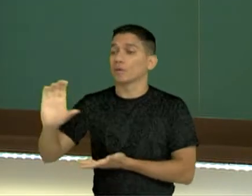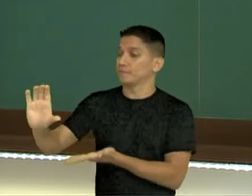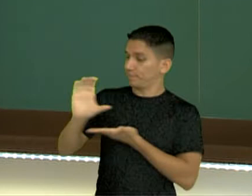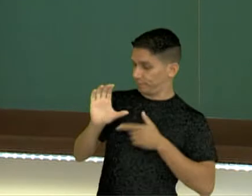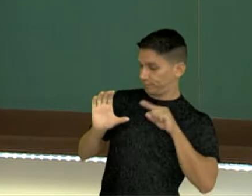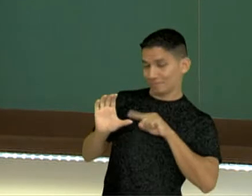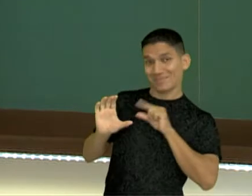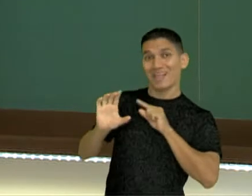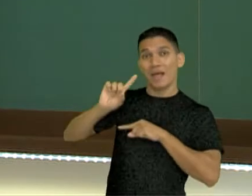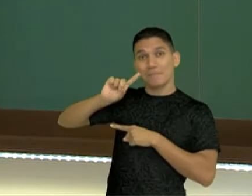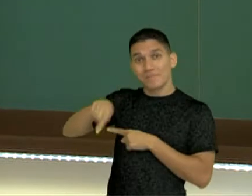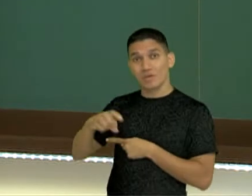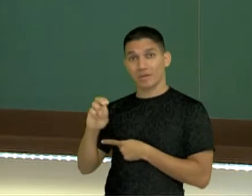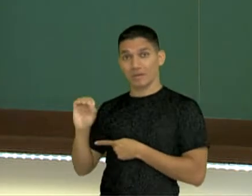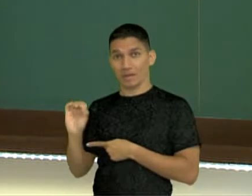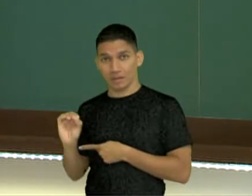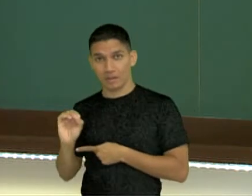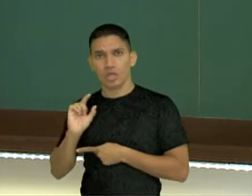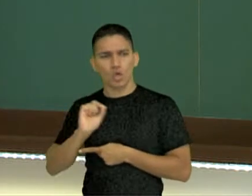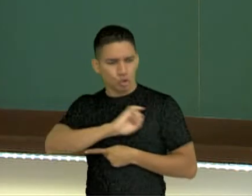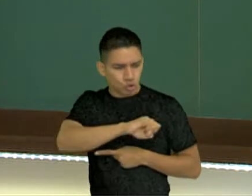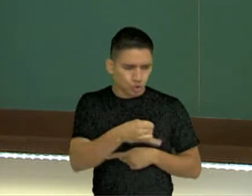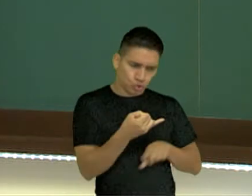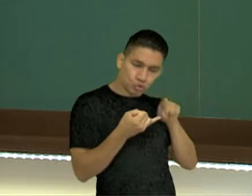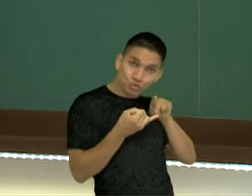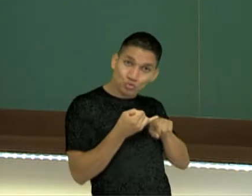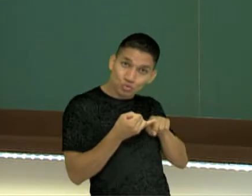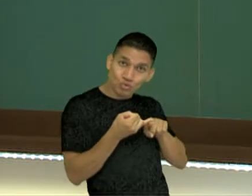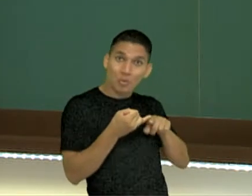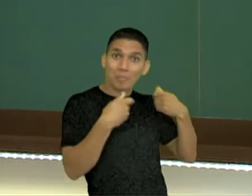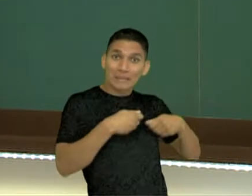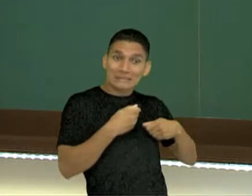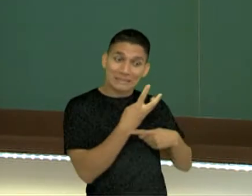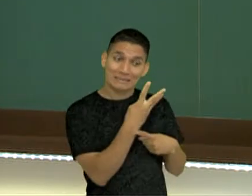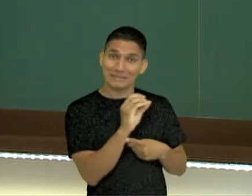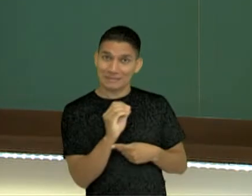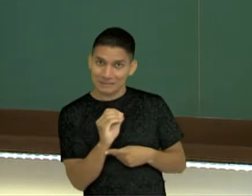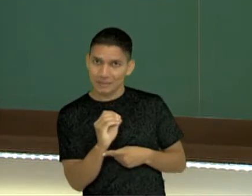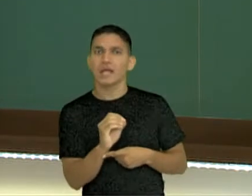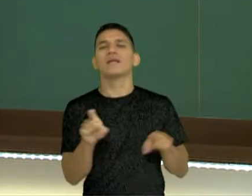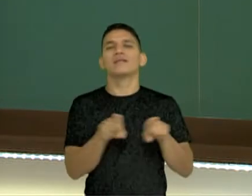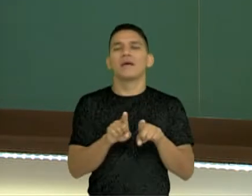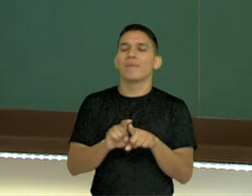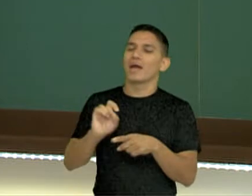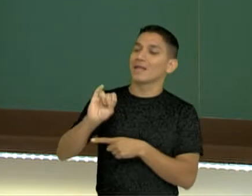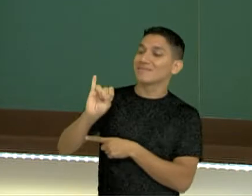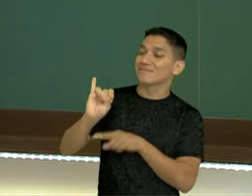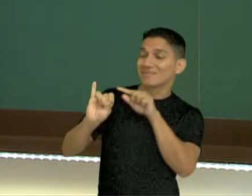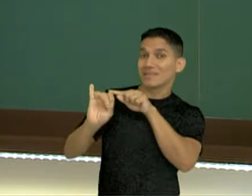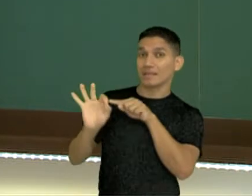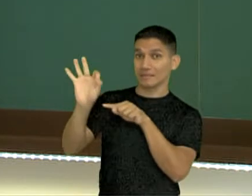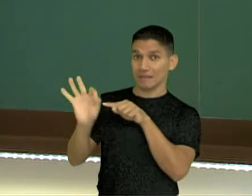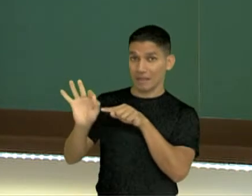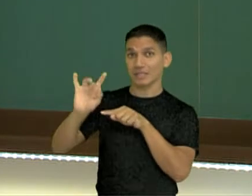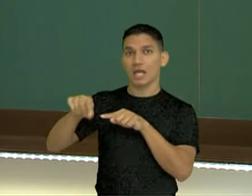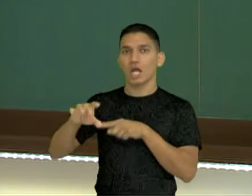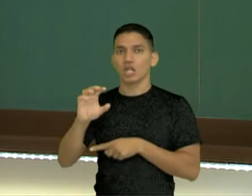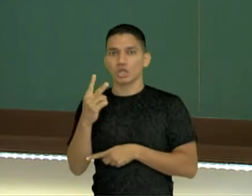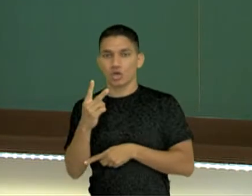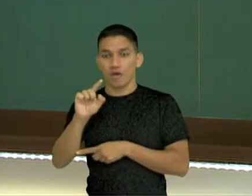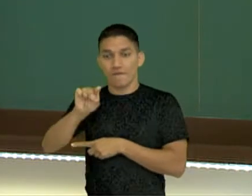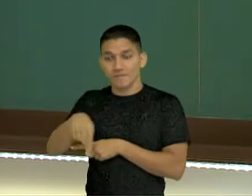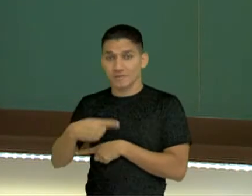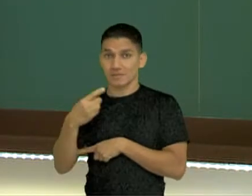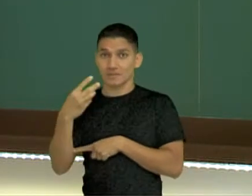o juro que eu preciso atingir, que é R$300, né? E a taxa 2,3%, não esquecer de transformar